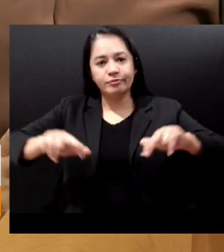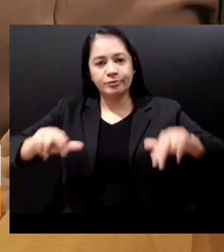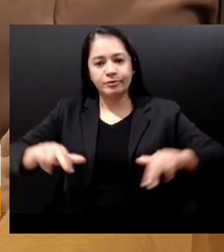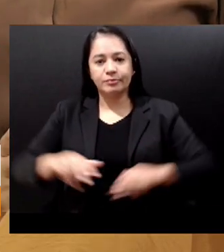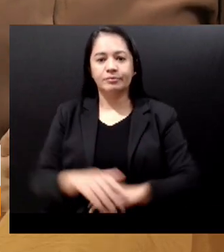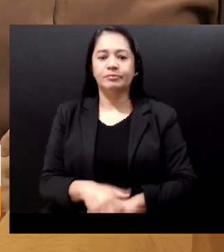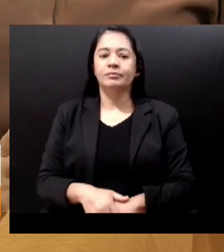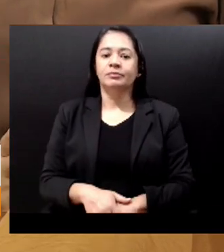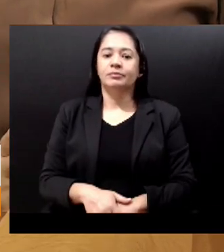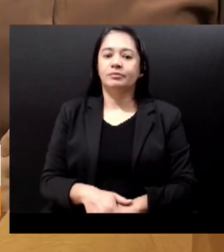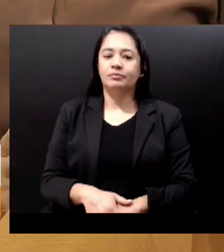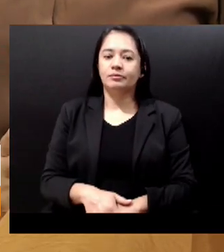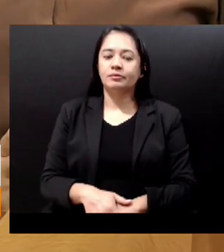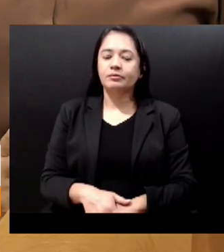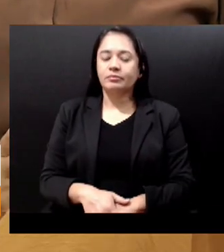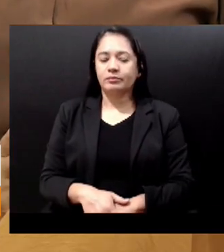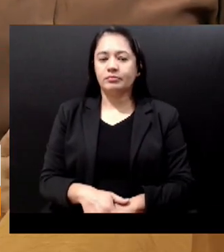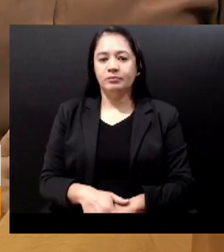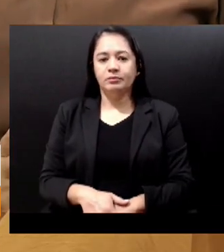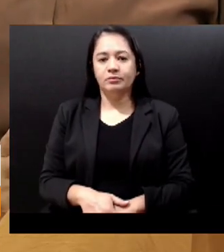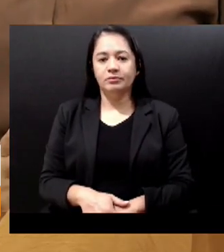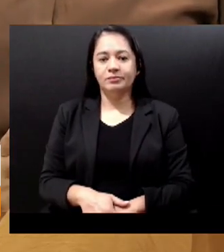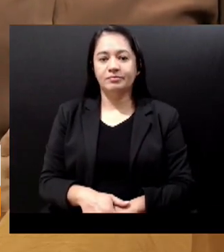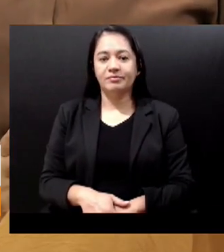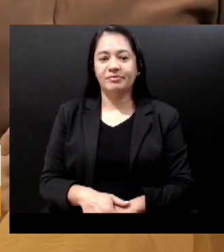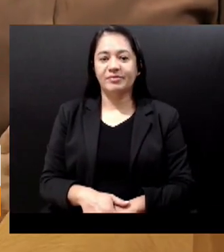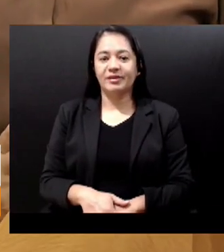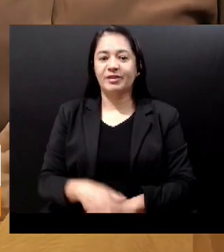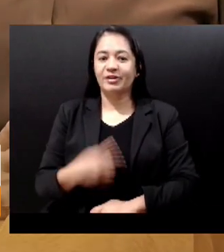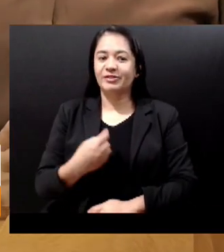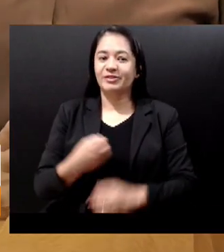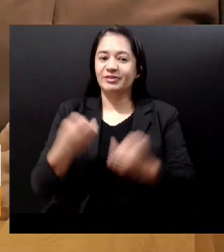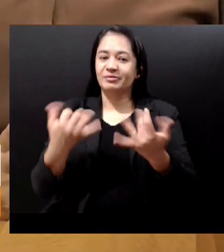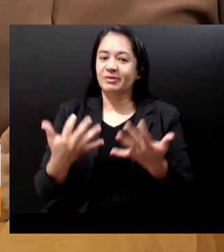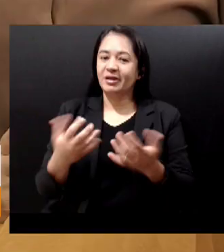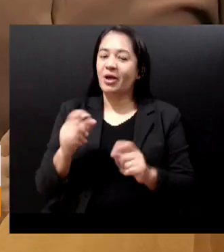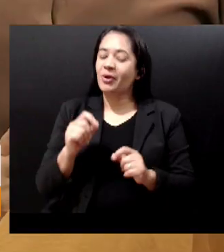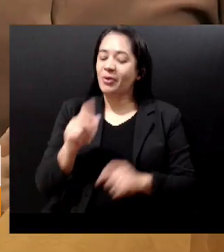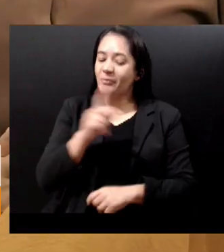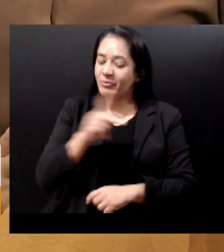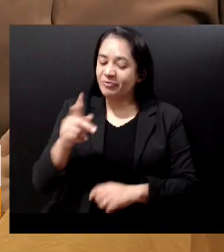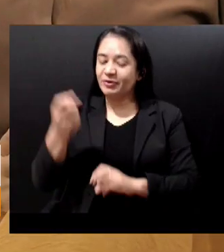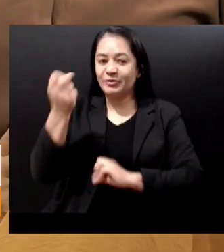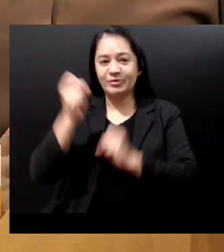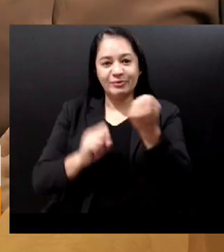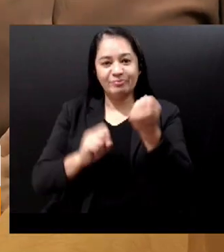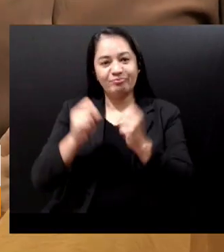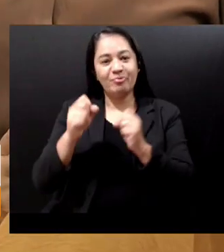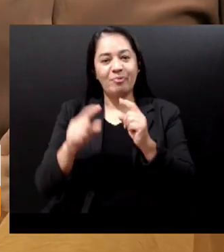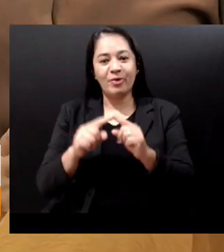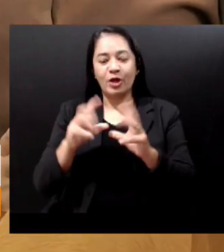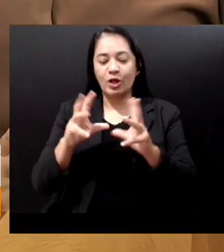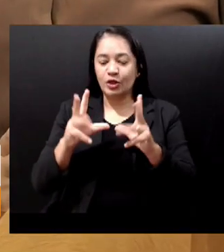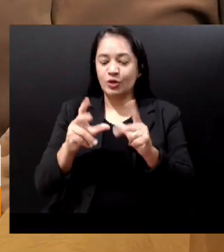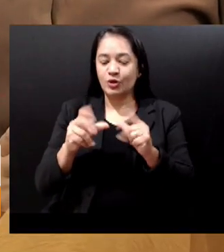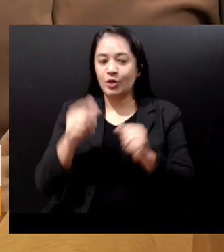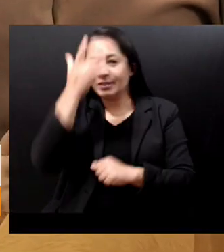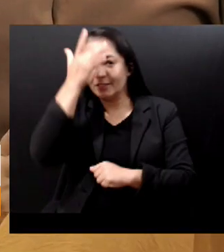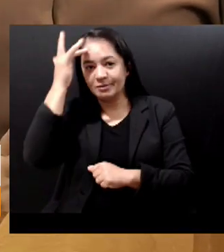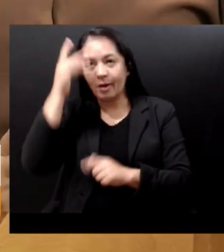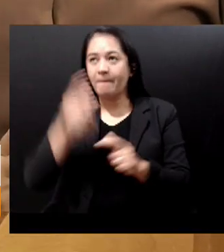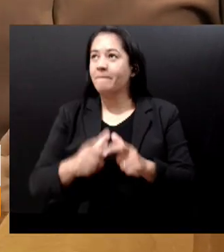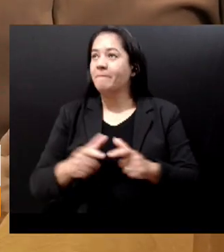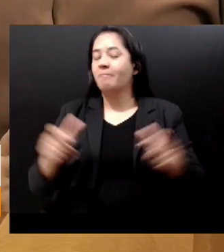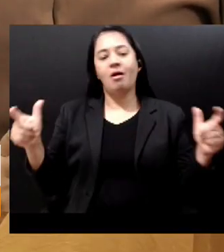de uma ação, nada mais justo que a gente trazer quem? Um educador físico, porque todo mundo, a maioria das pessoas, na verdade, né,